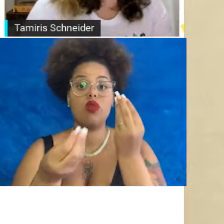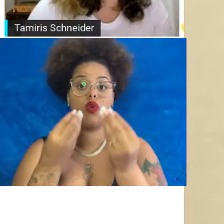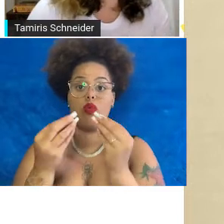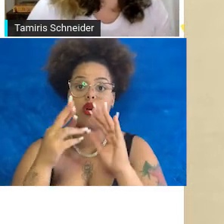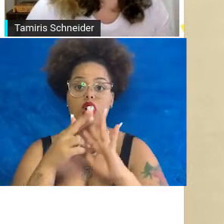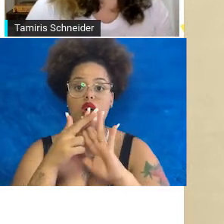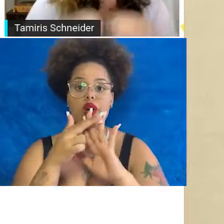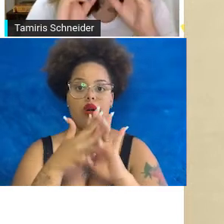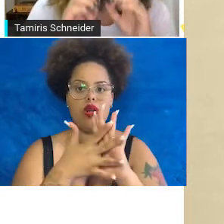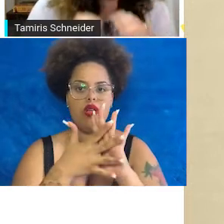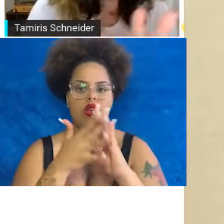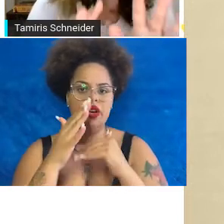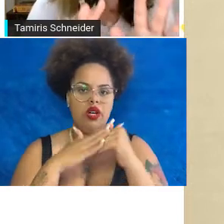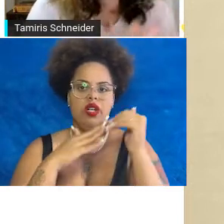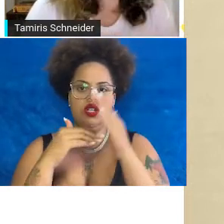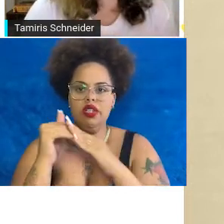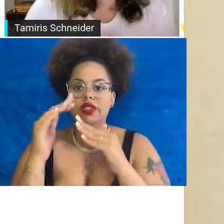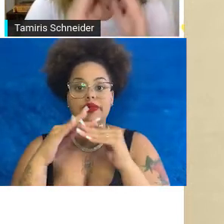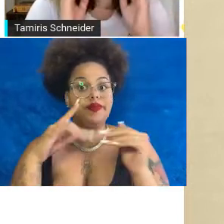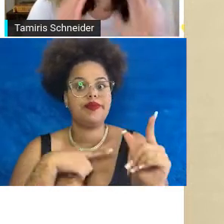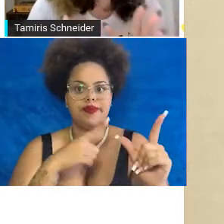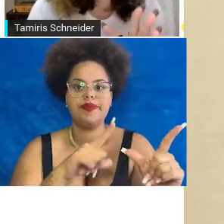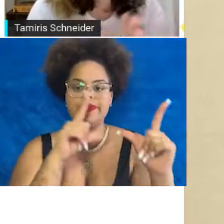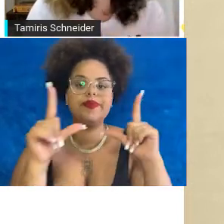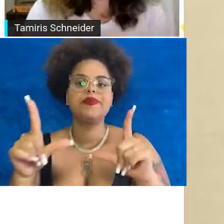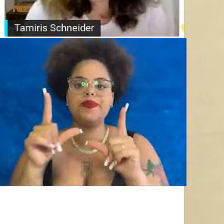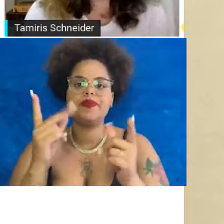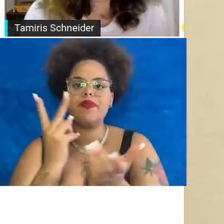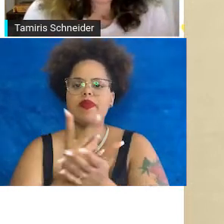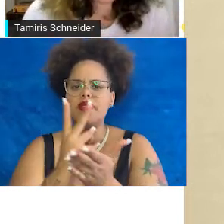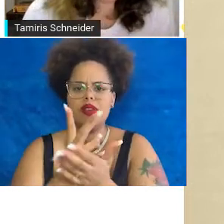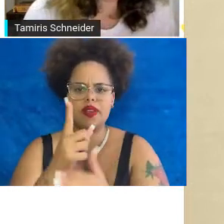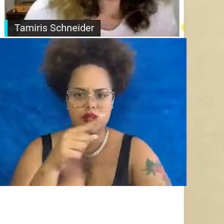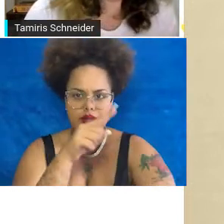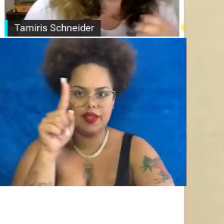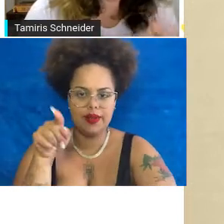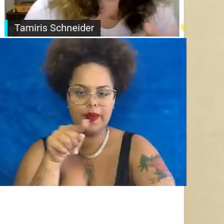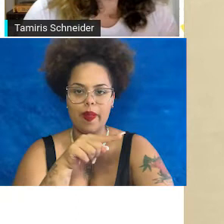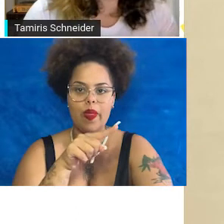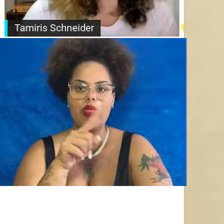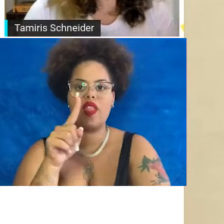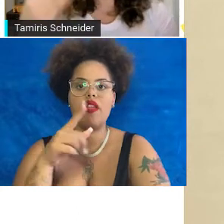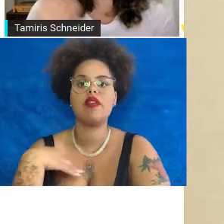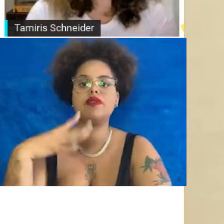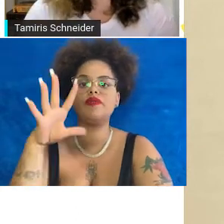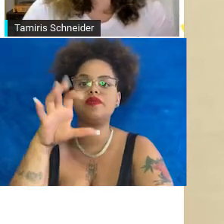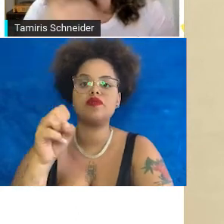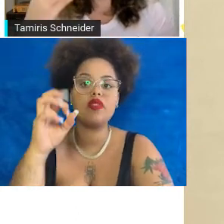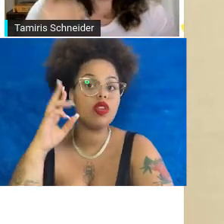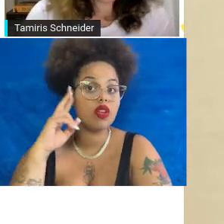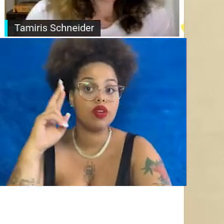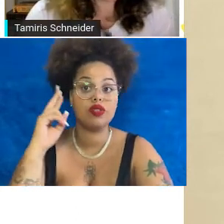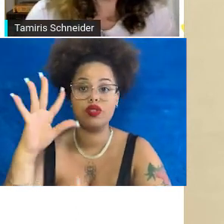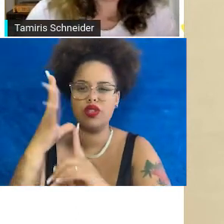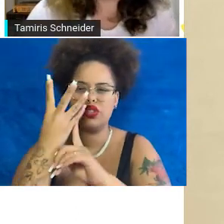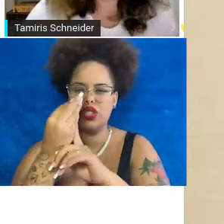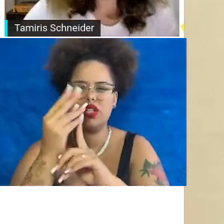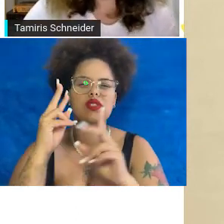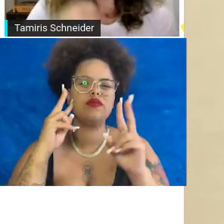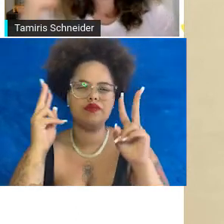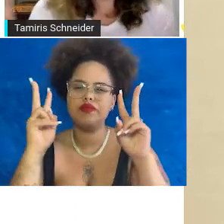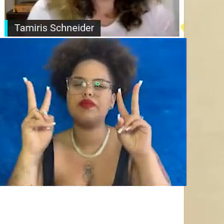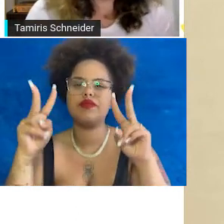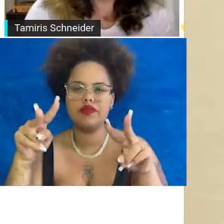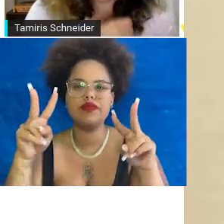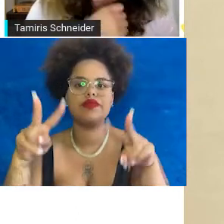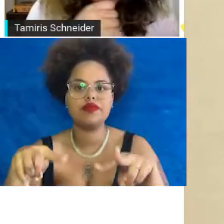roteiro profissional, tá aí na tela. Sempre vai vir nesse formato. Então, eu peguei o roteiro, o diretor de arte vai ler ponto a ponto. A